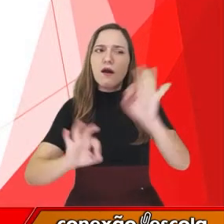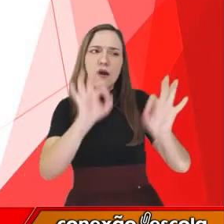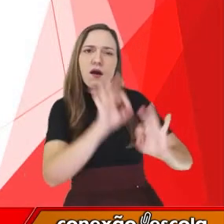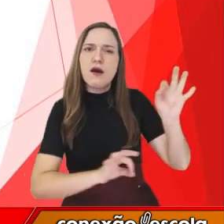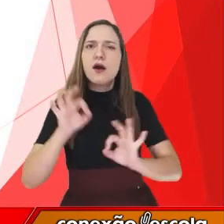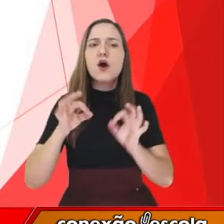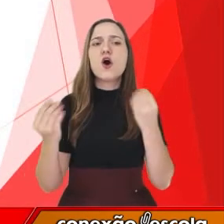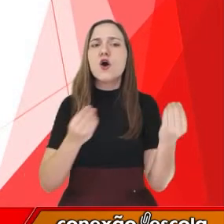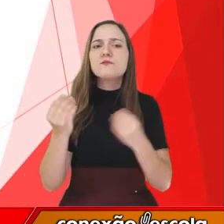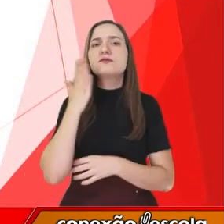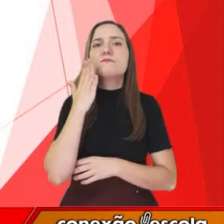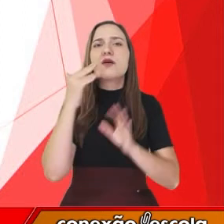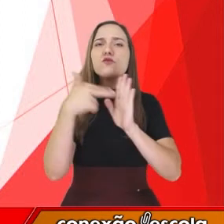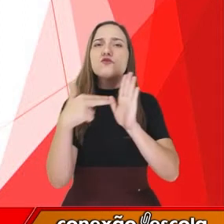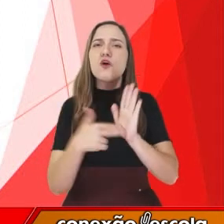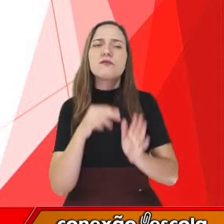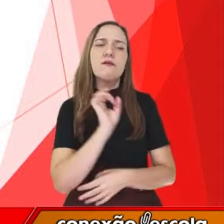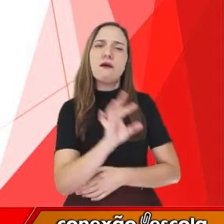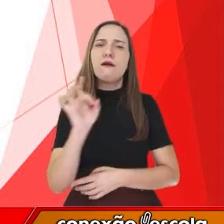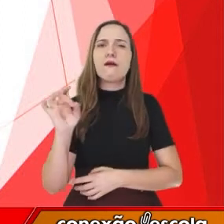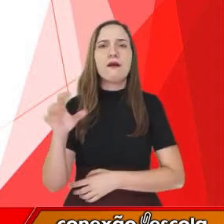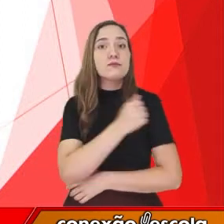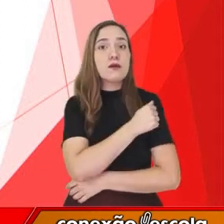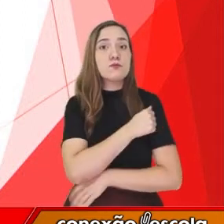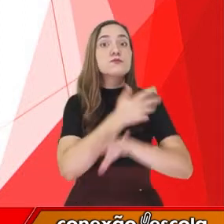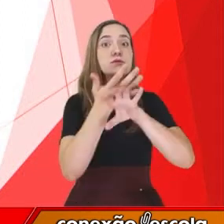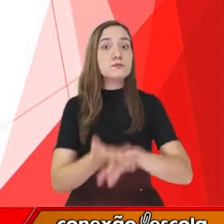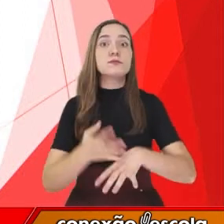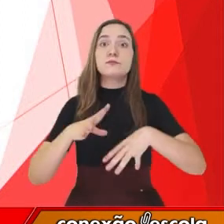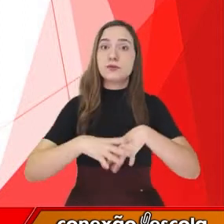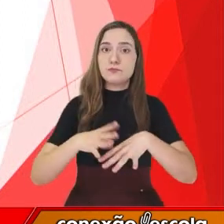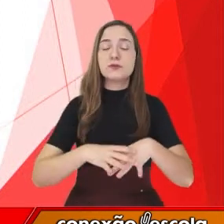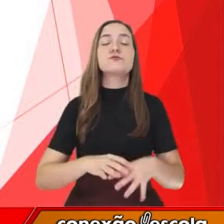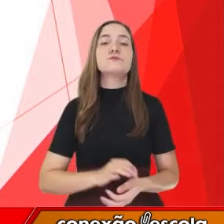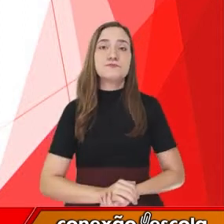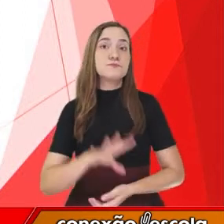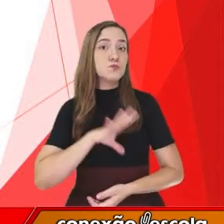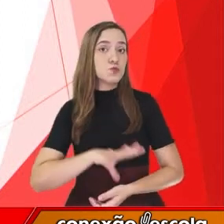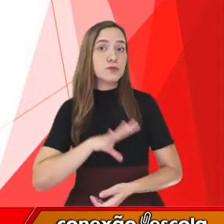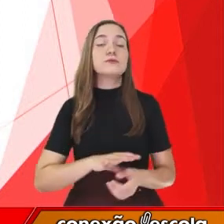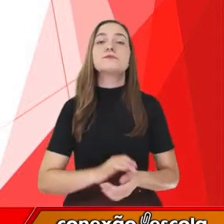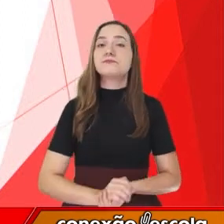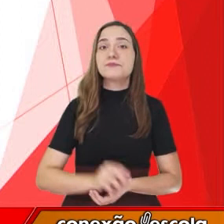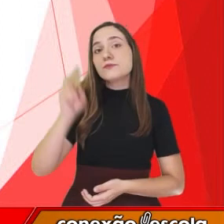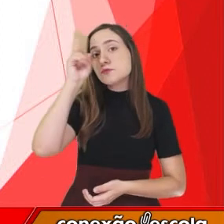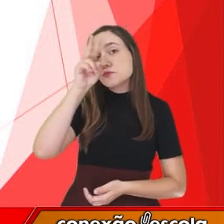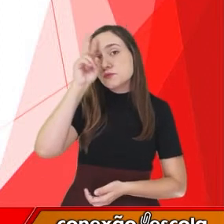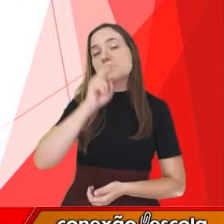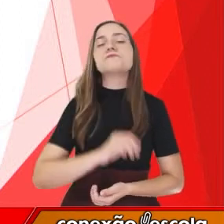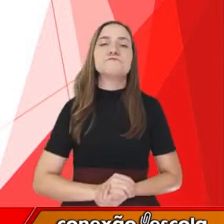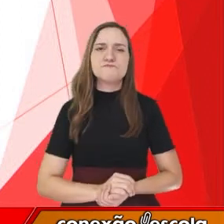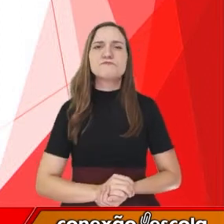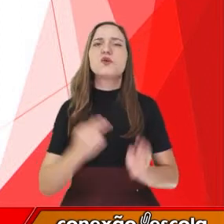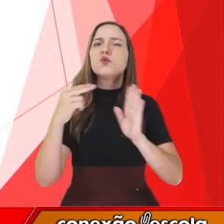organizar as notas obtidas por seus alunos em matemática, português e história.